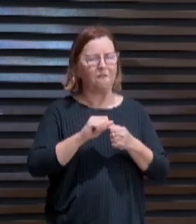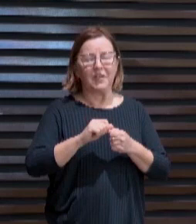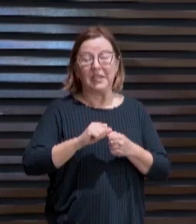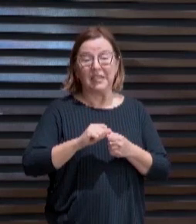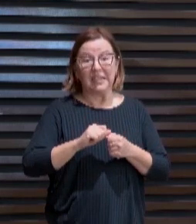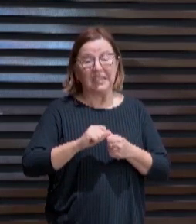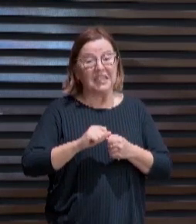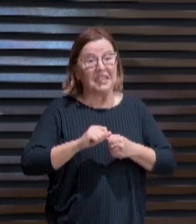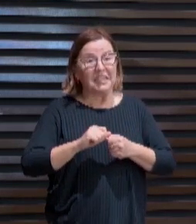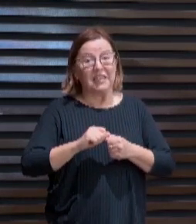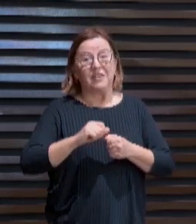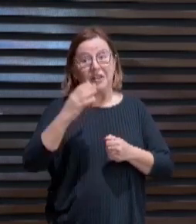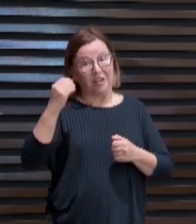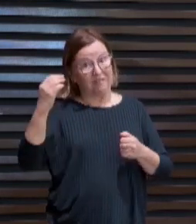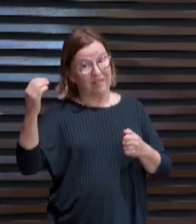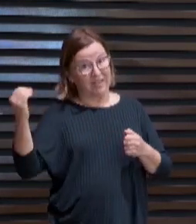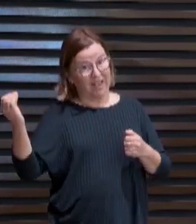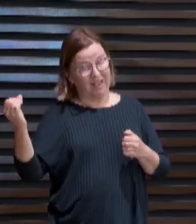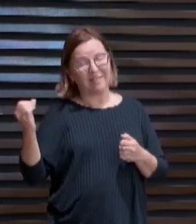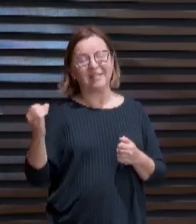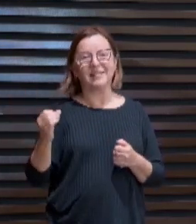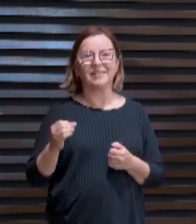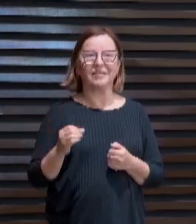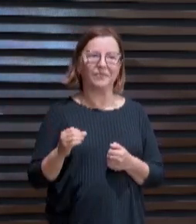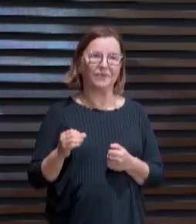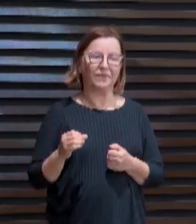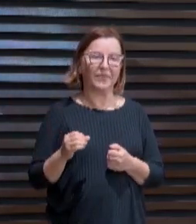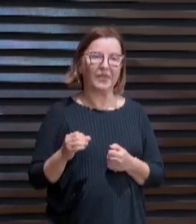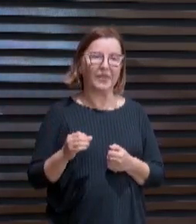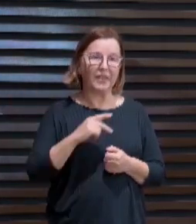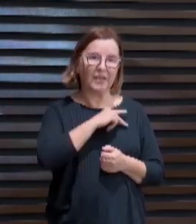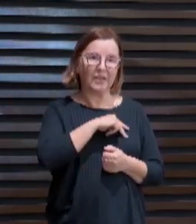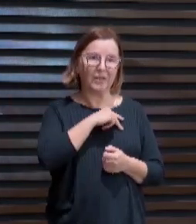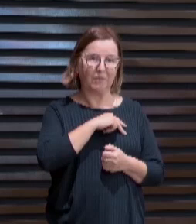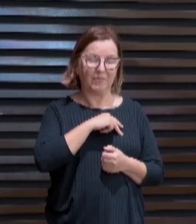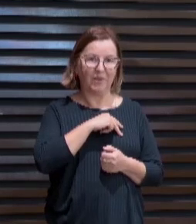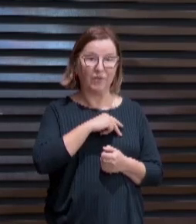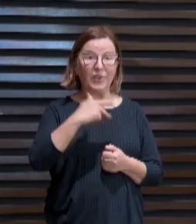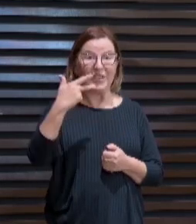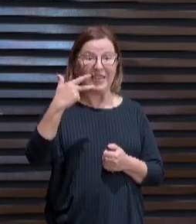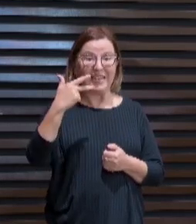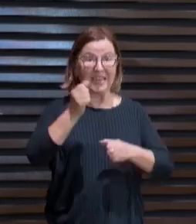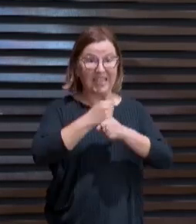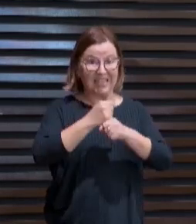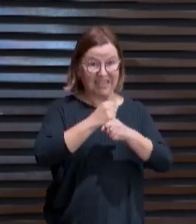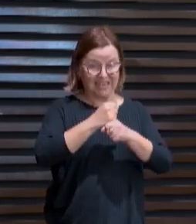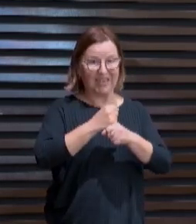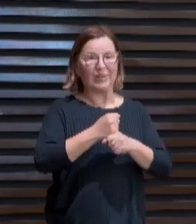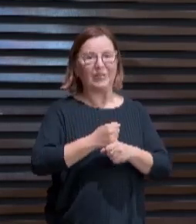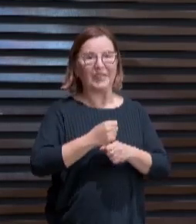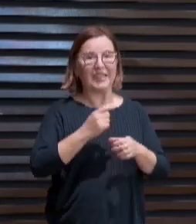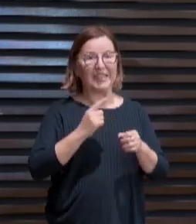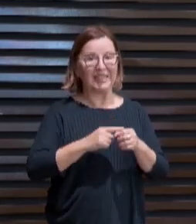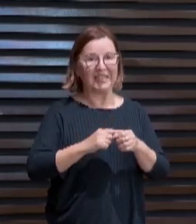não estão registradas, mas são 3 registradas, né? Ele passou 3 anos na grande cidade de Éfeso, que era a